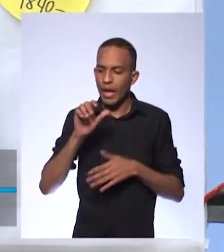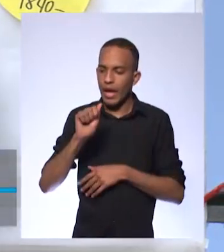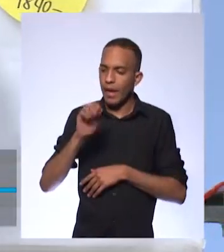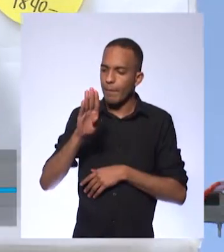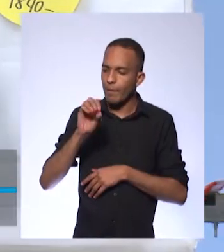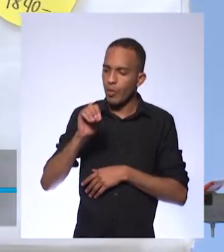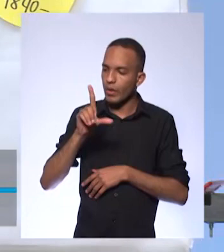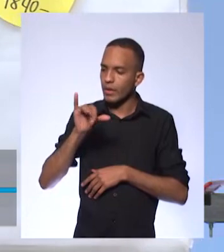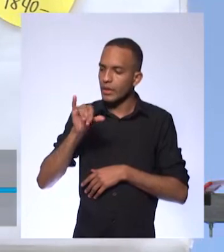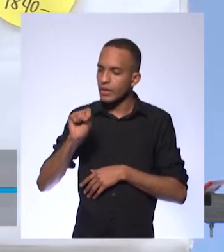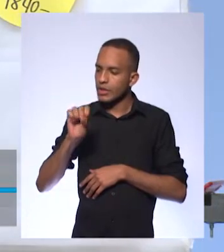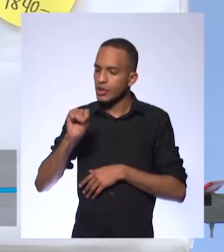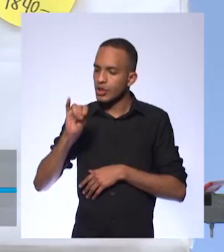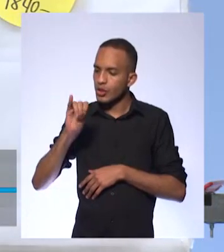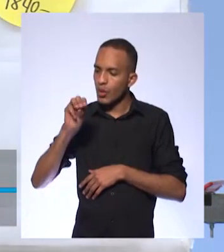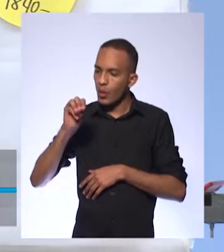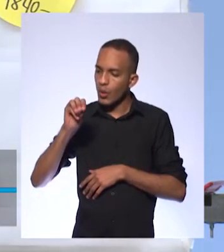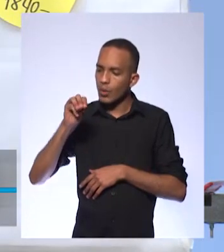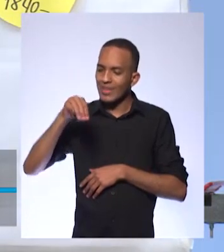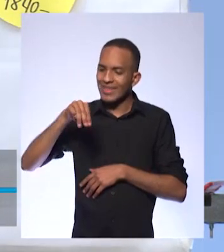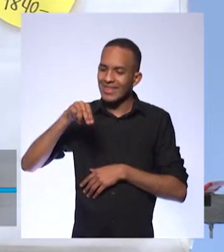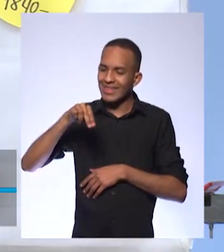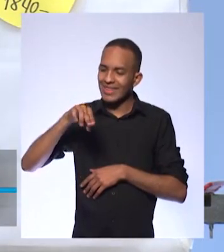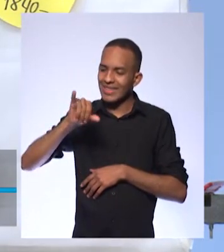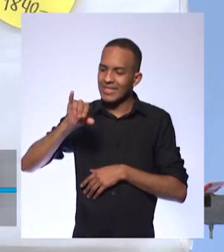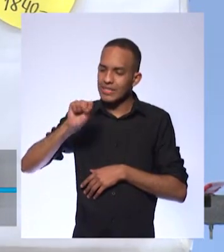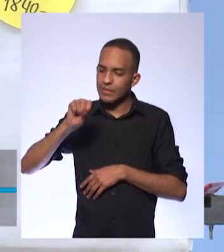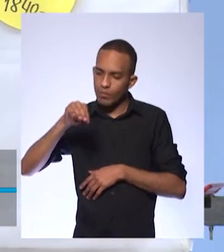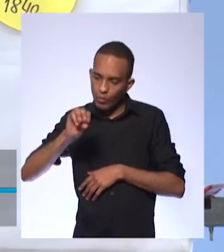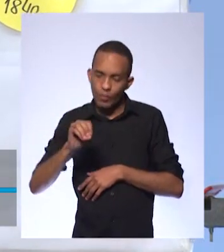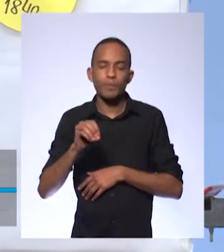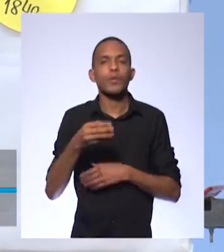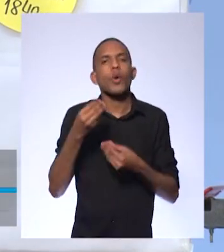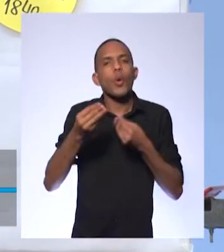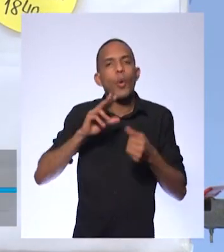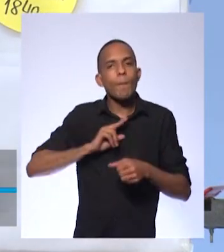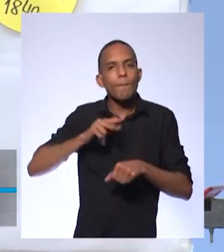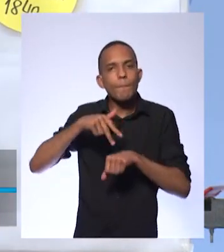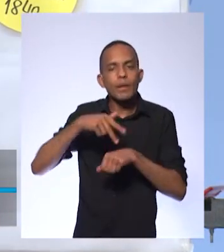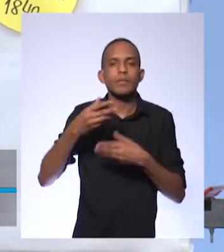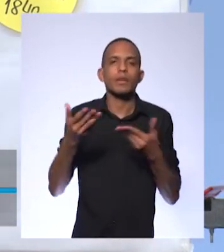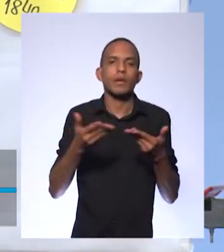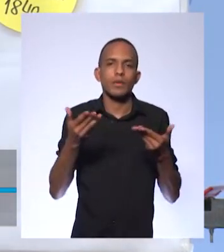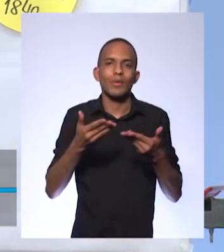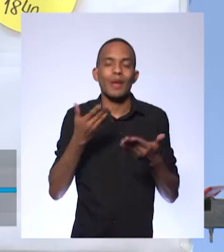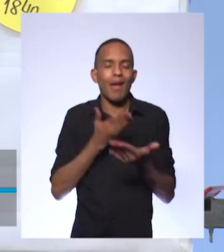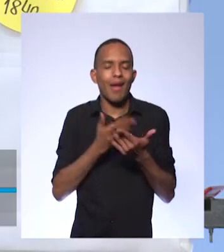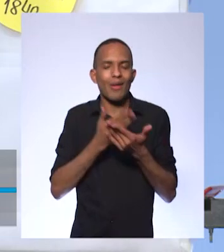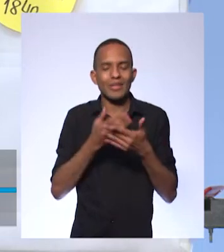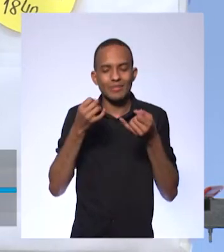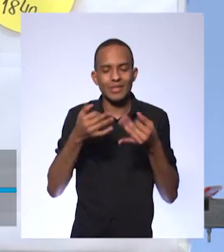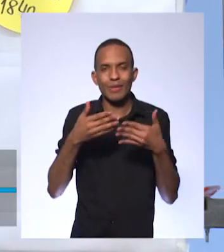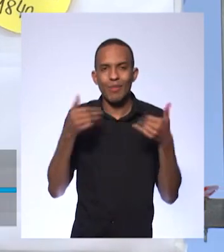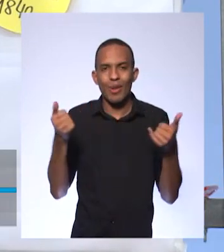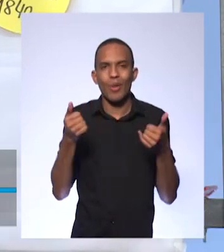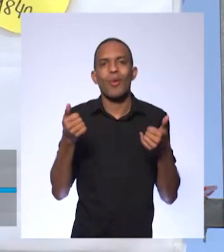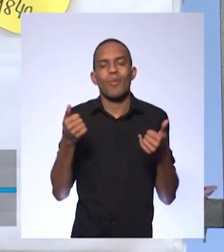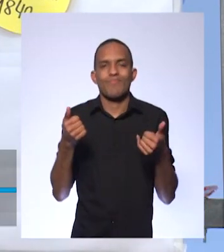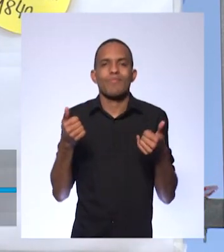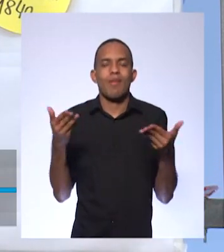isso, pessoal. Eu vou colocar para vocês agora o protagonismo da nossa aula, que é uma parte que nós gostamos muito da nossa